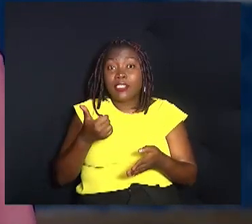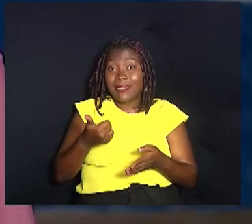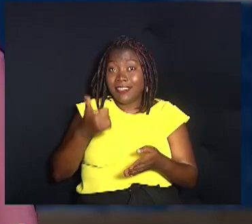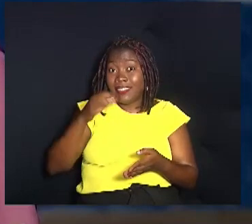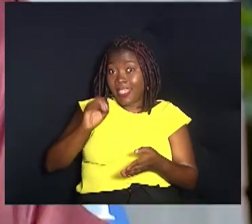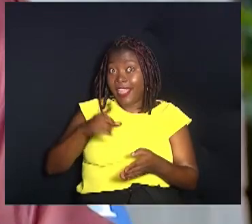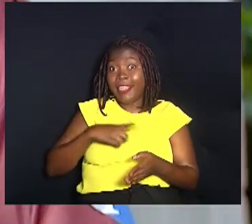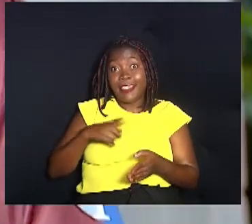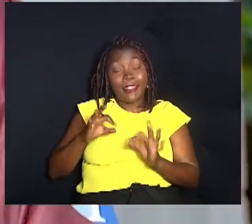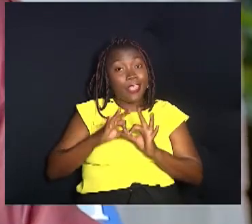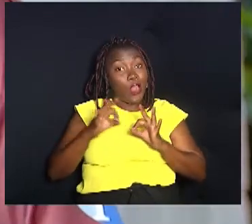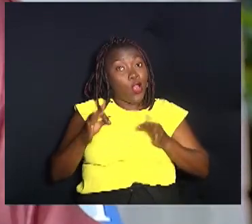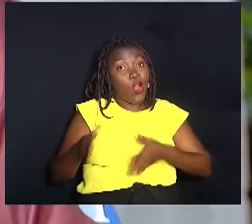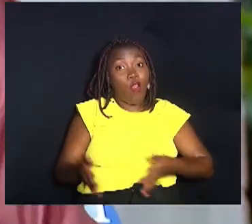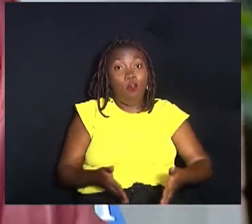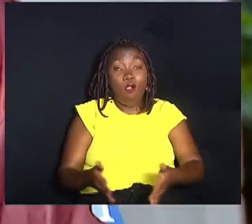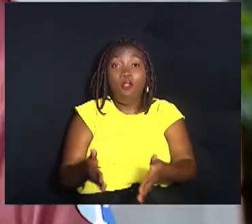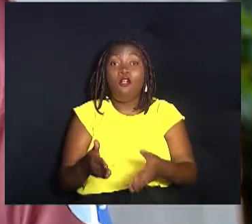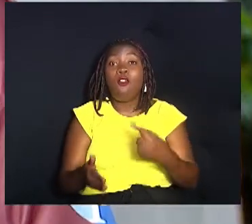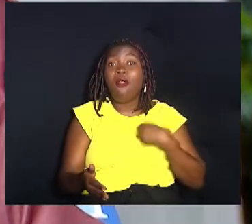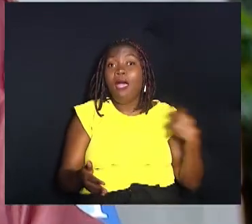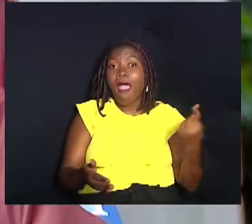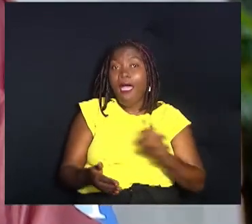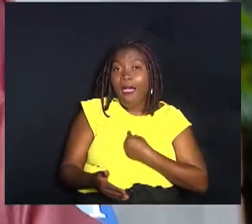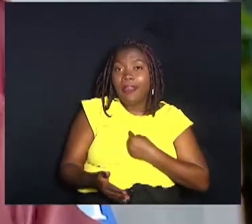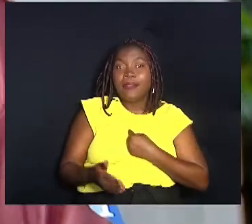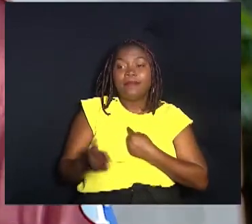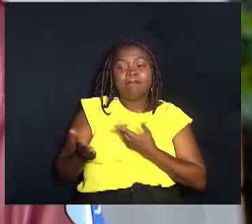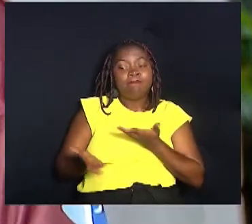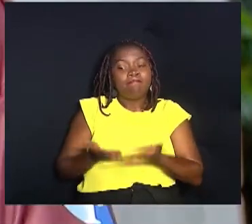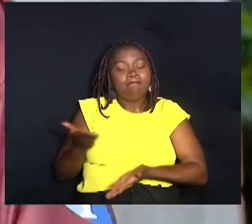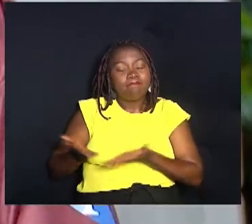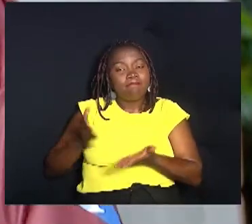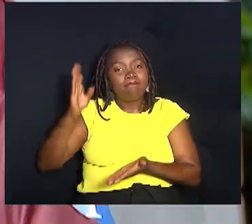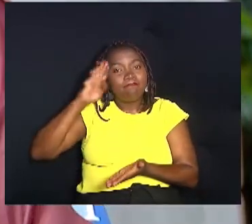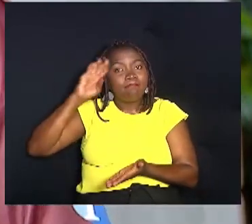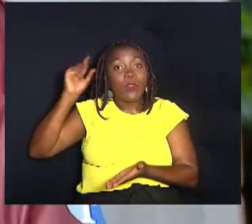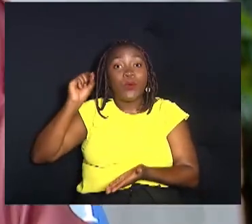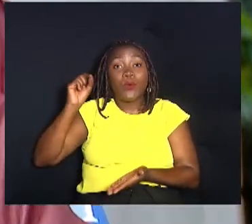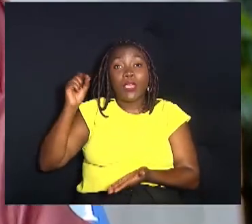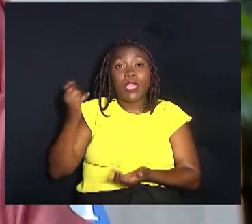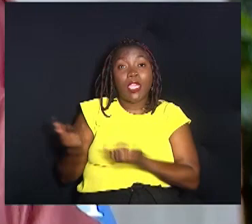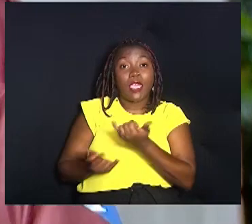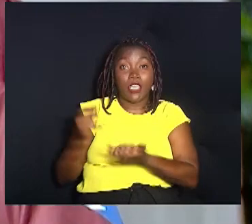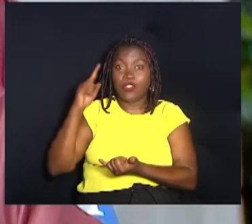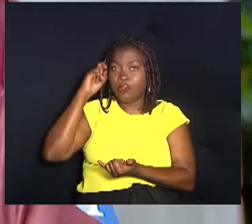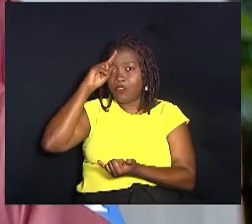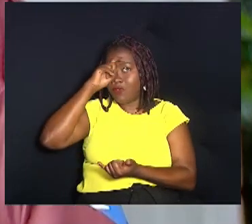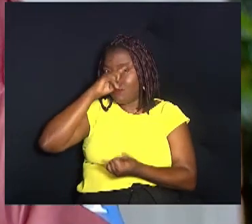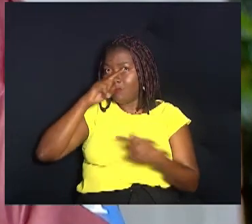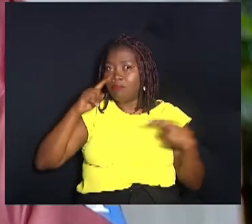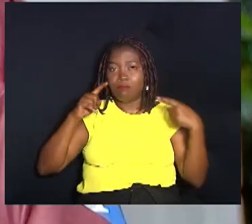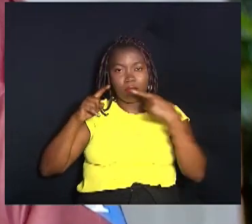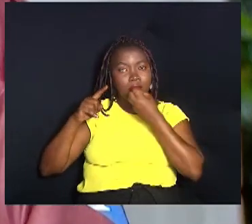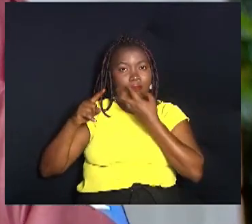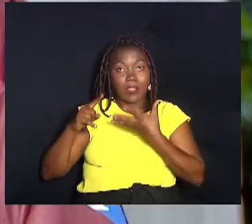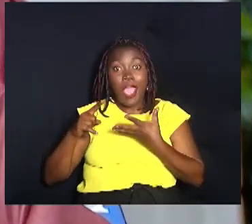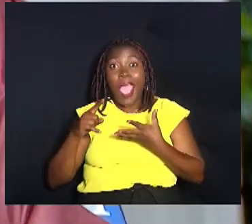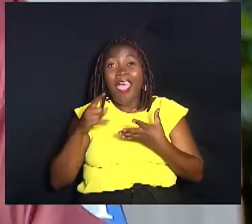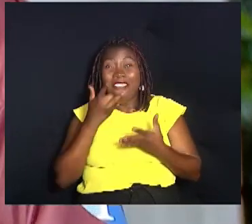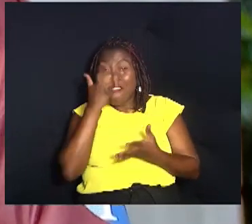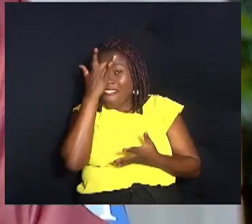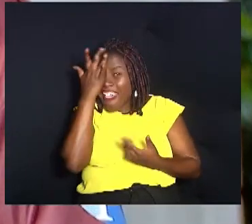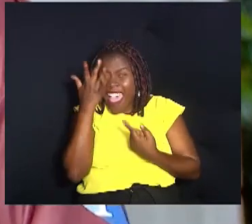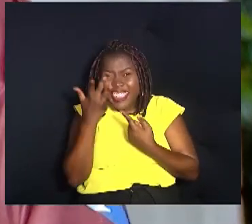longo caminho aí. É o que a gente preza muito aqui, a gente gosta de jogar jogo difícil, né? Porque jogo fácil não tem